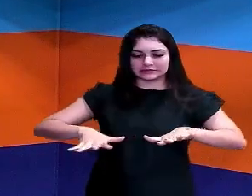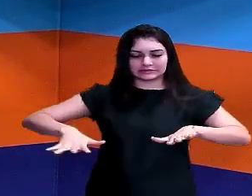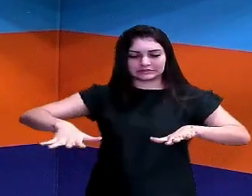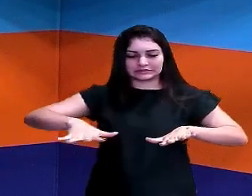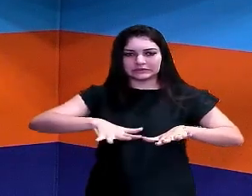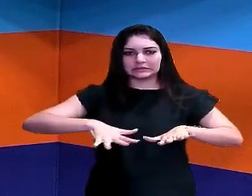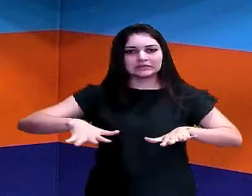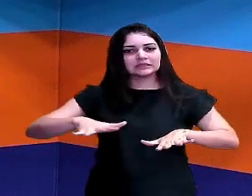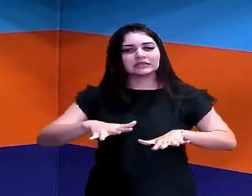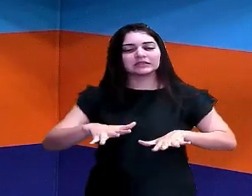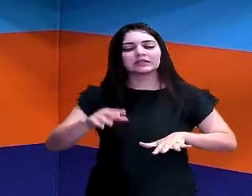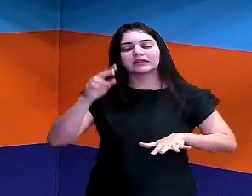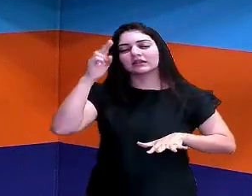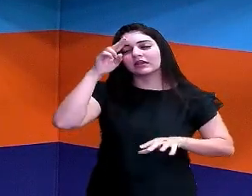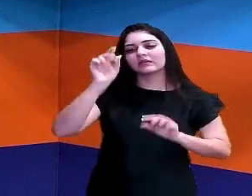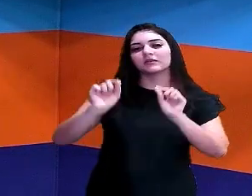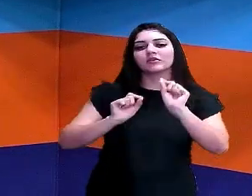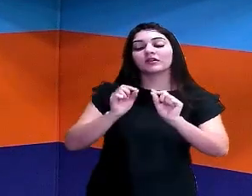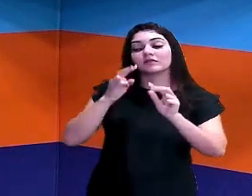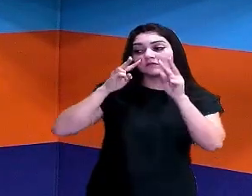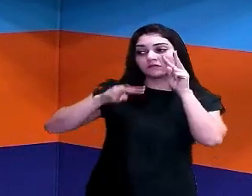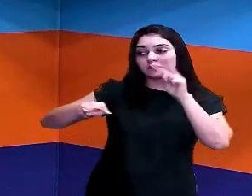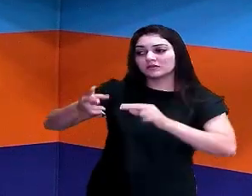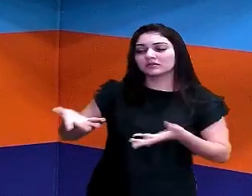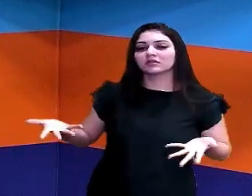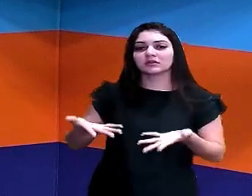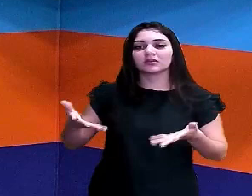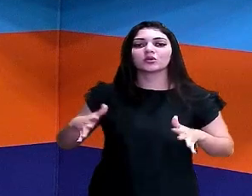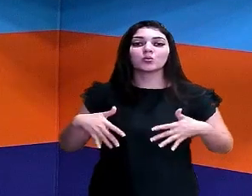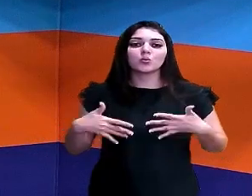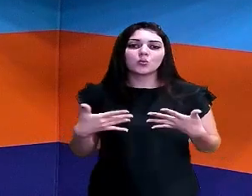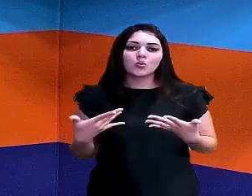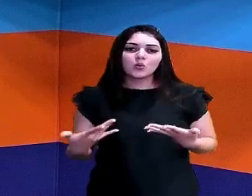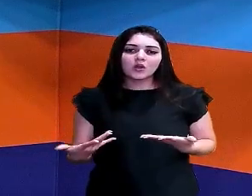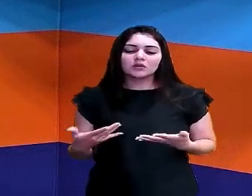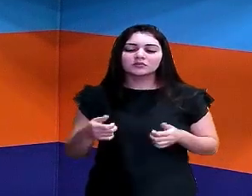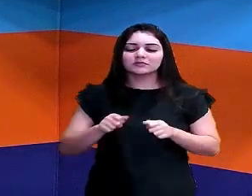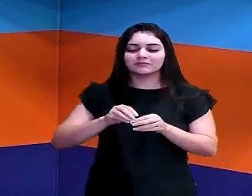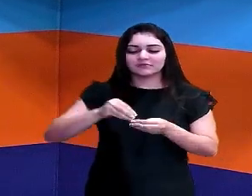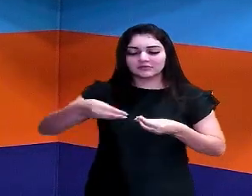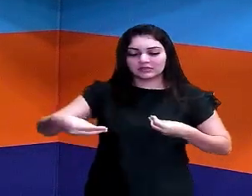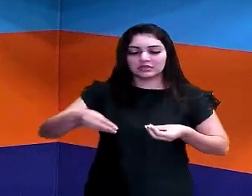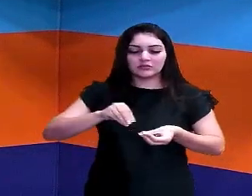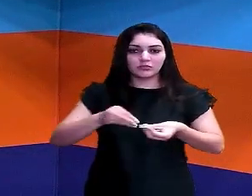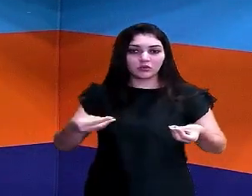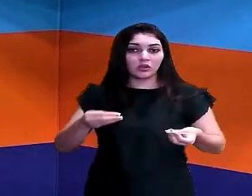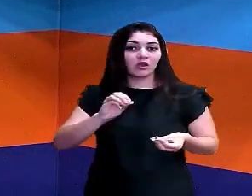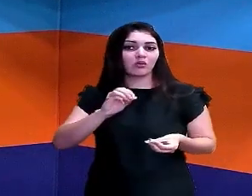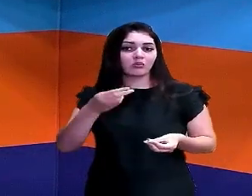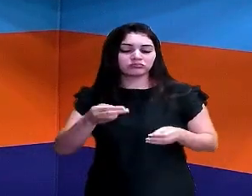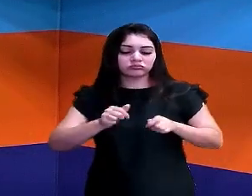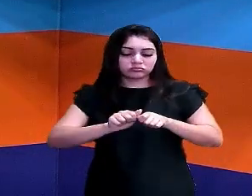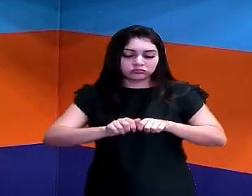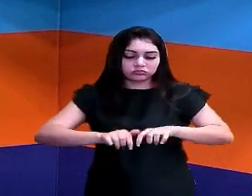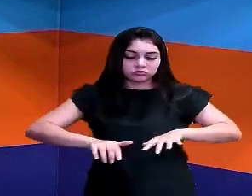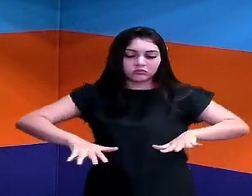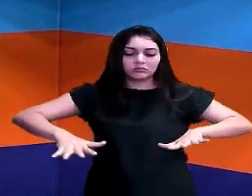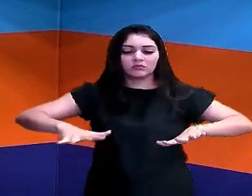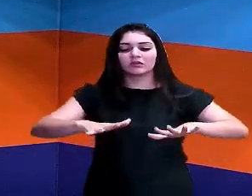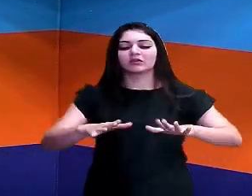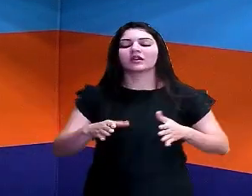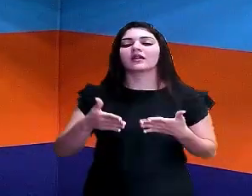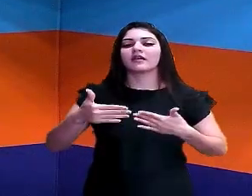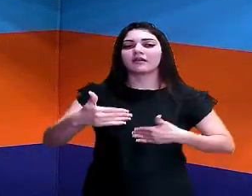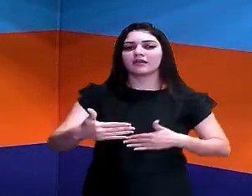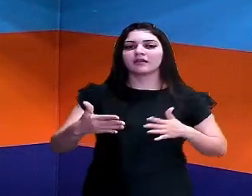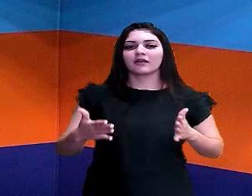aí é o que a gente vai ver agora. Quando desmontamos ou planificamos a casca de um sólido geométrico, surgem